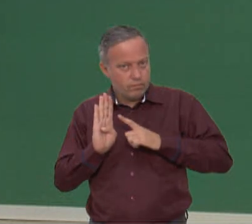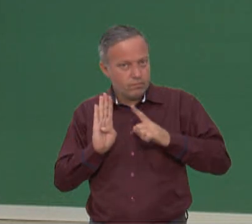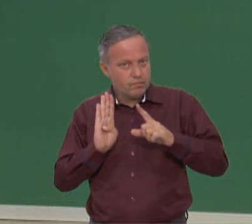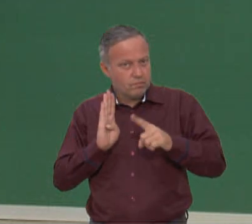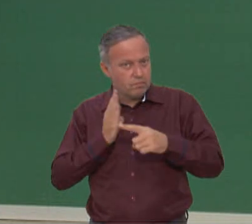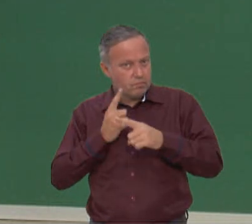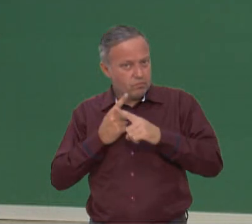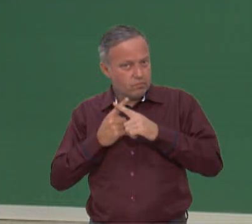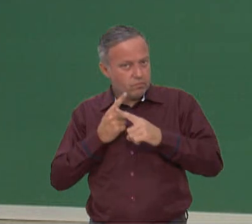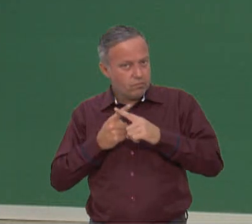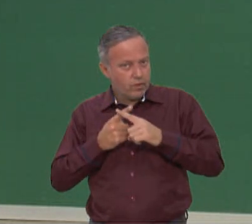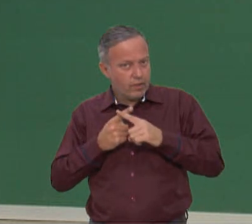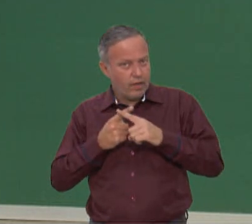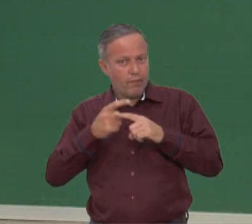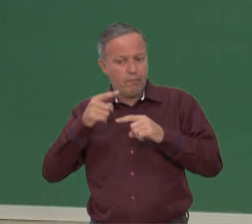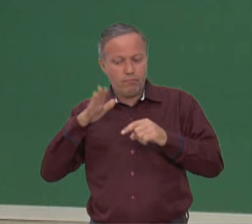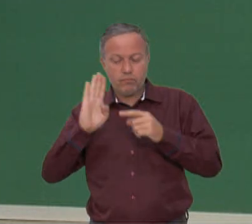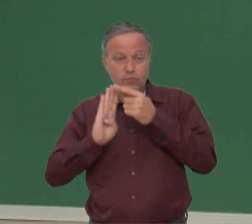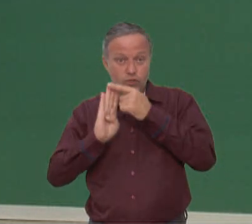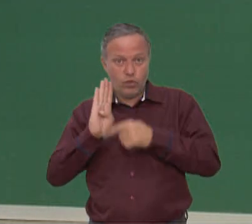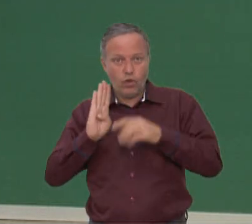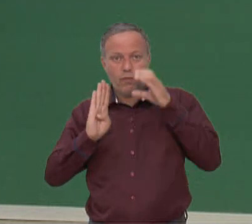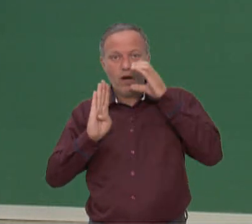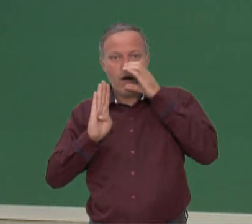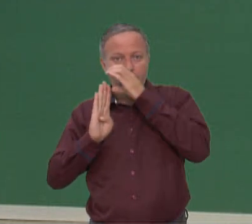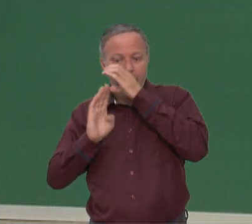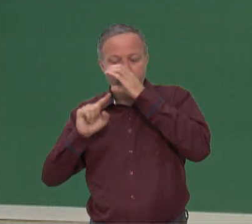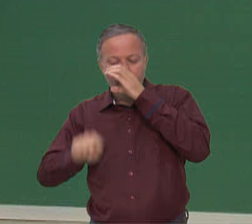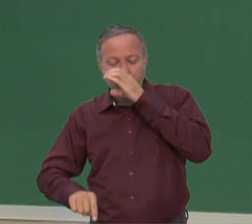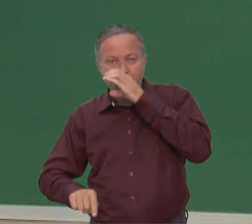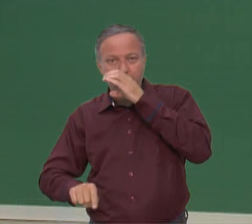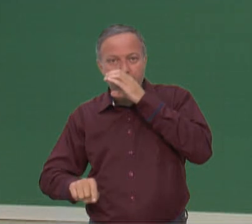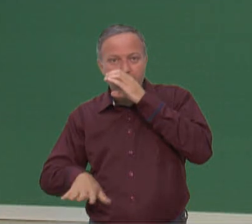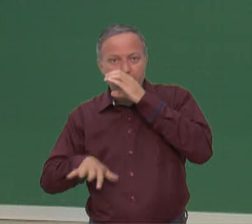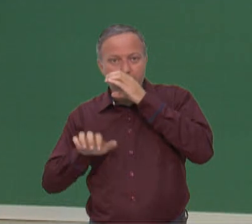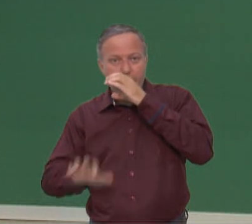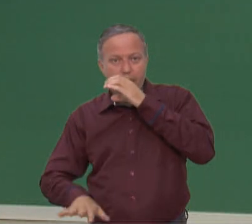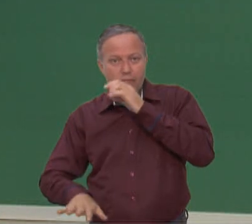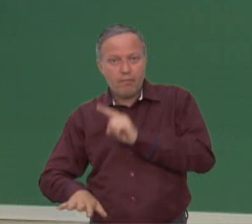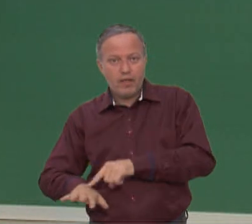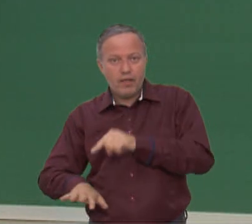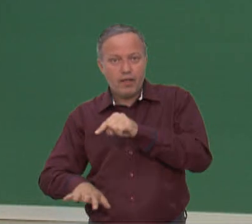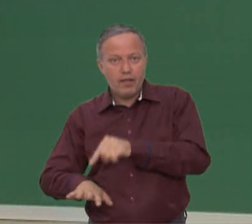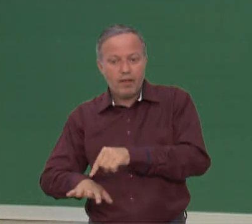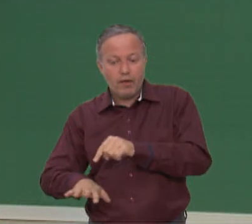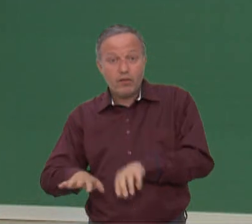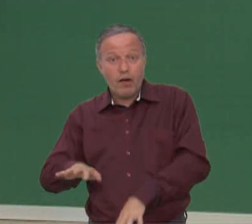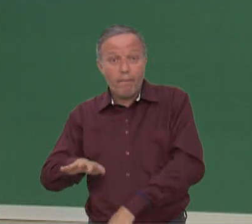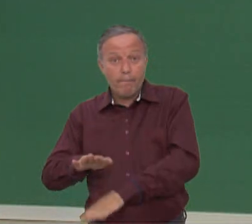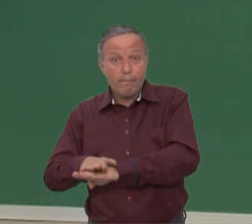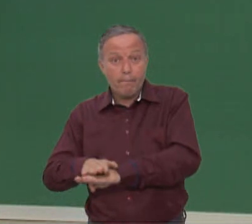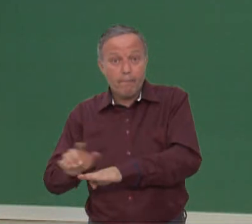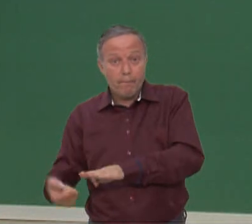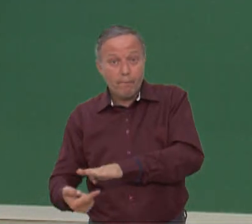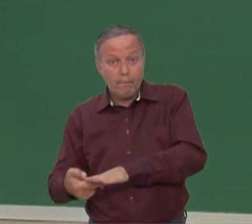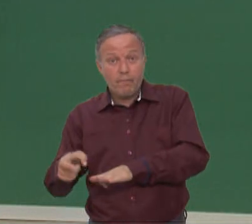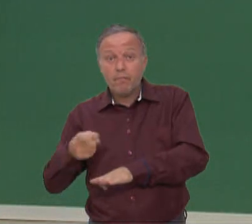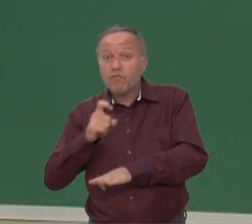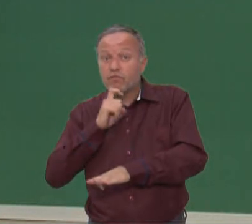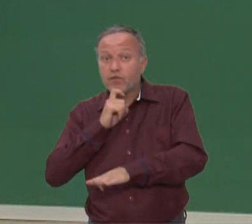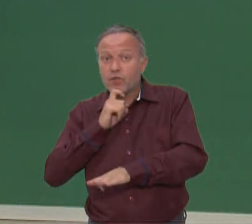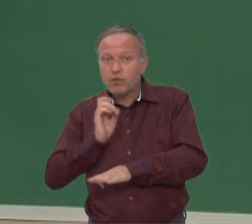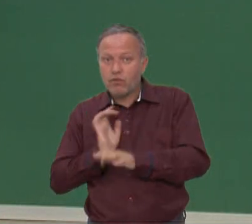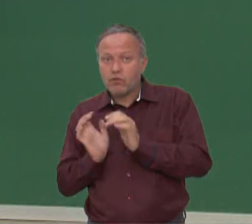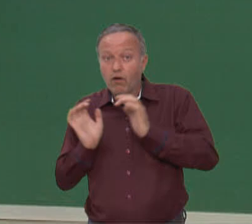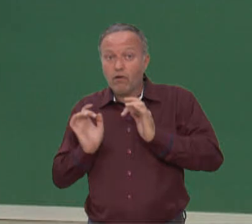uma situação ali que acaba até ocorrendo ali, vinculando a física com a medicina. Olha como é interessante a parte da física.